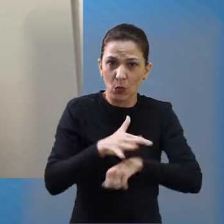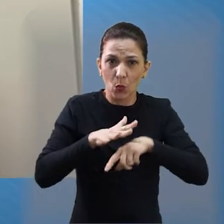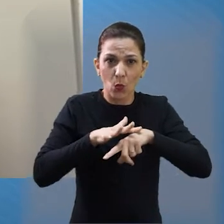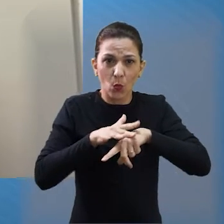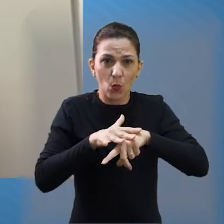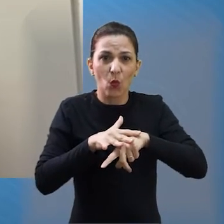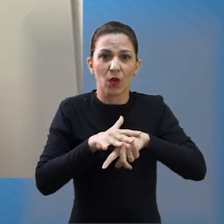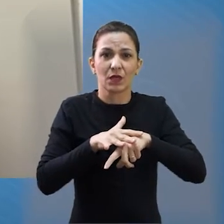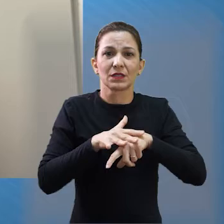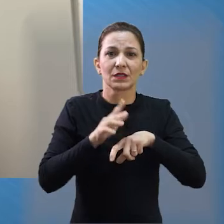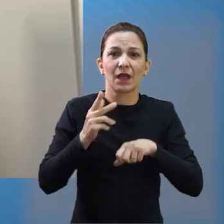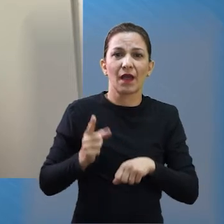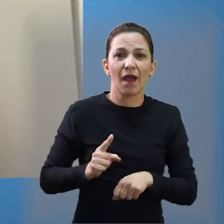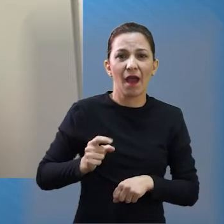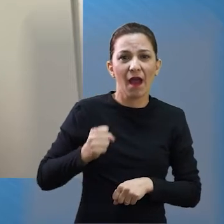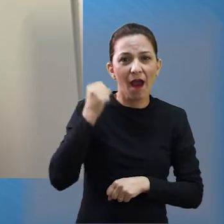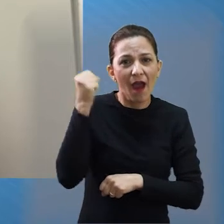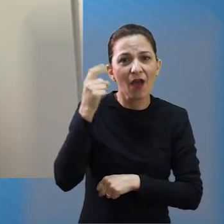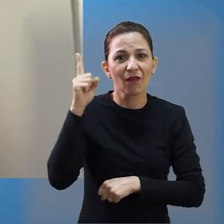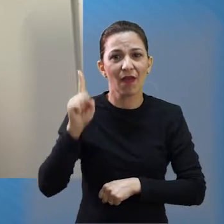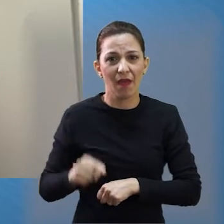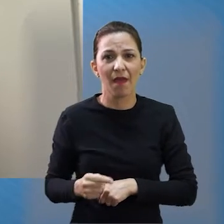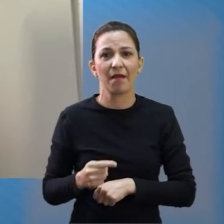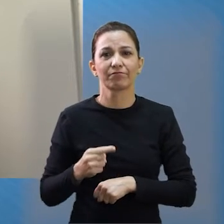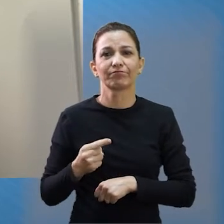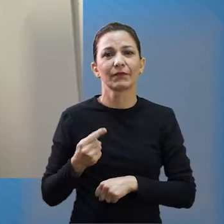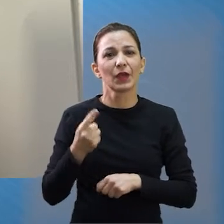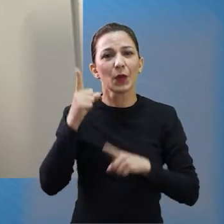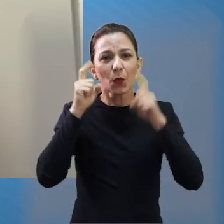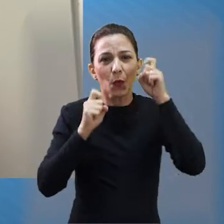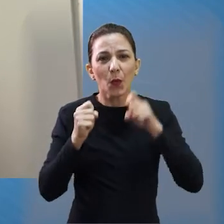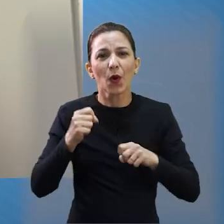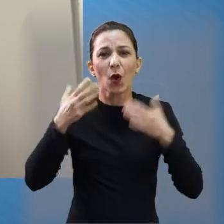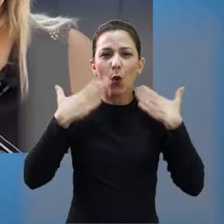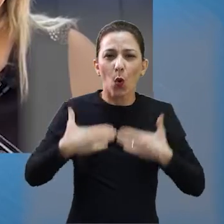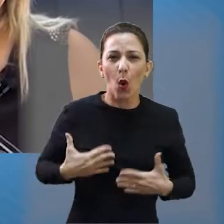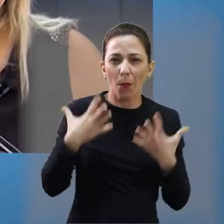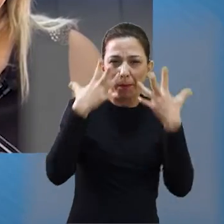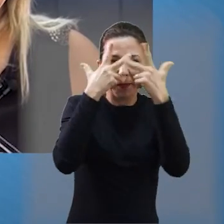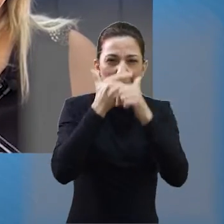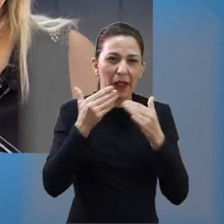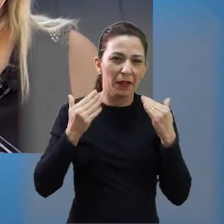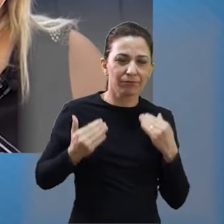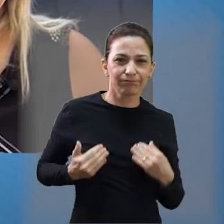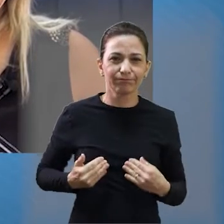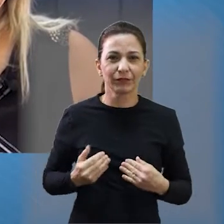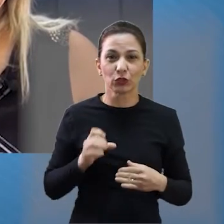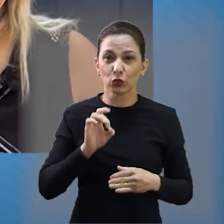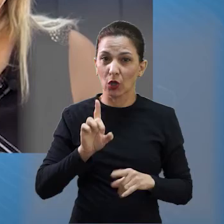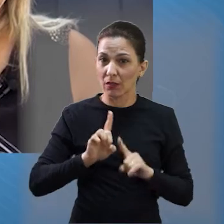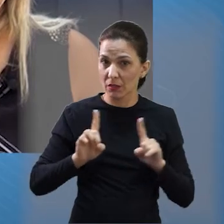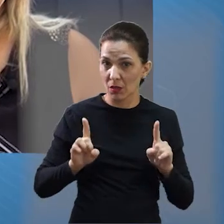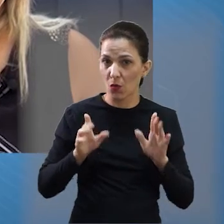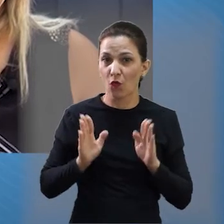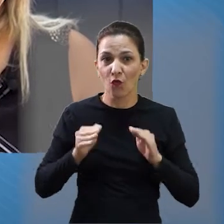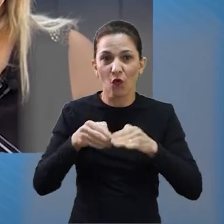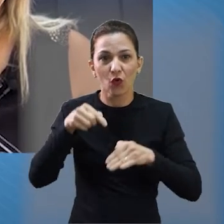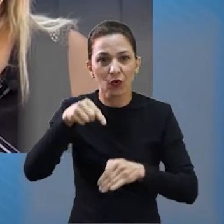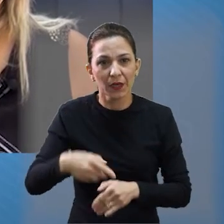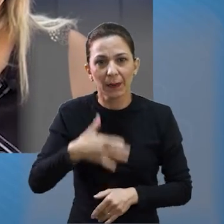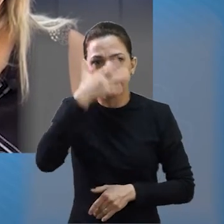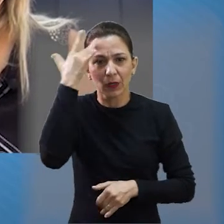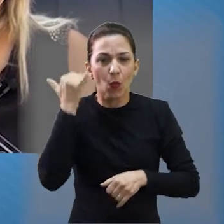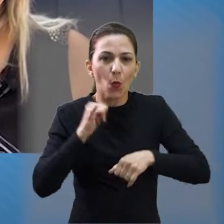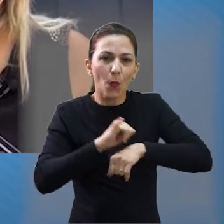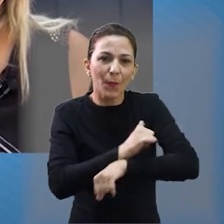Então, assim, a obesidade, ela precisa ser reconhecida como uma doença grave. Então, não é só uma questão estética, a gente